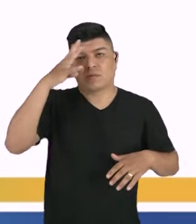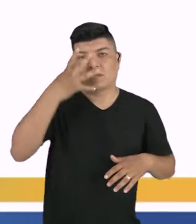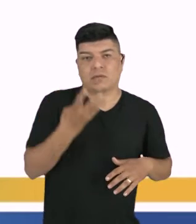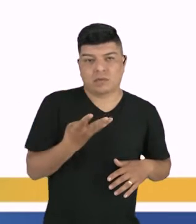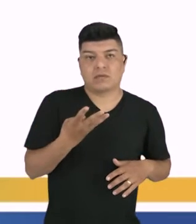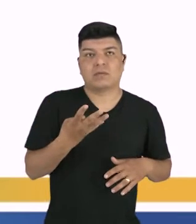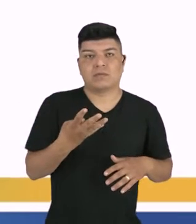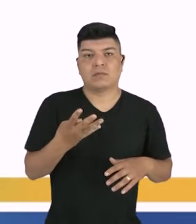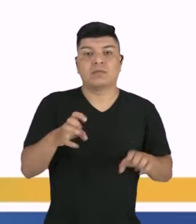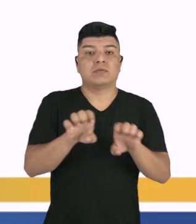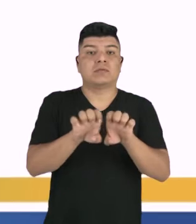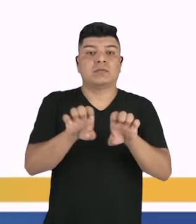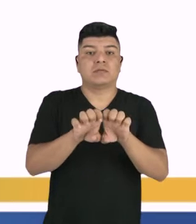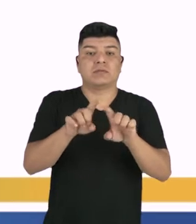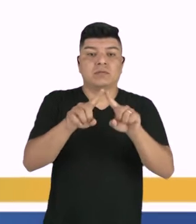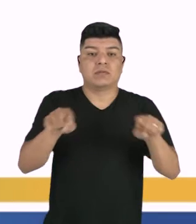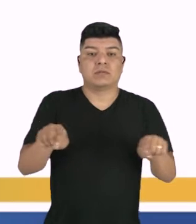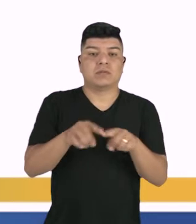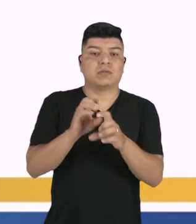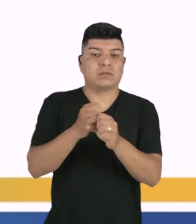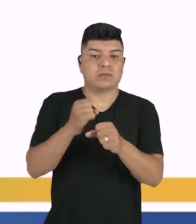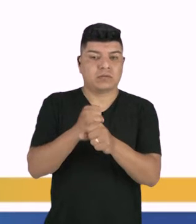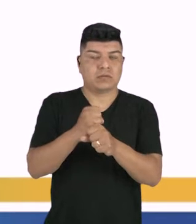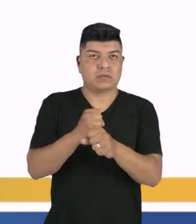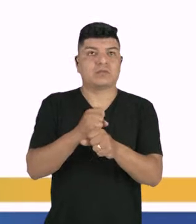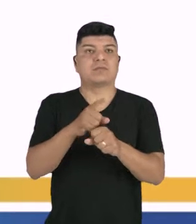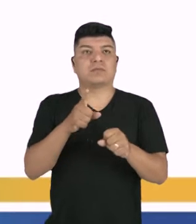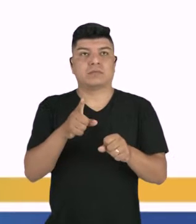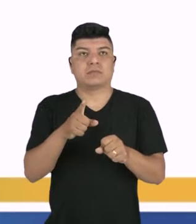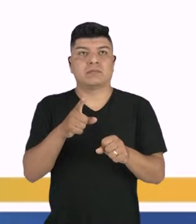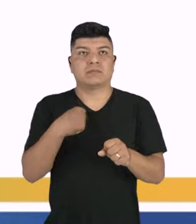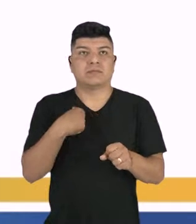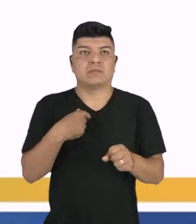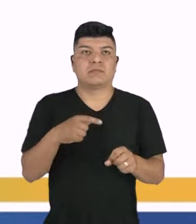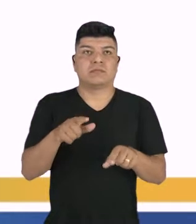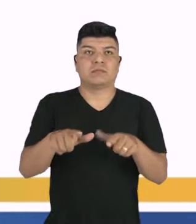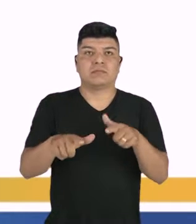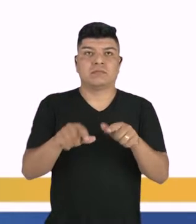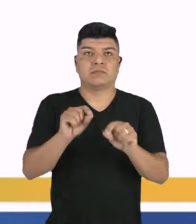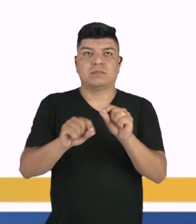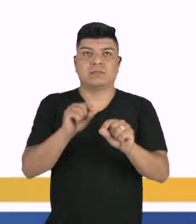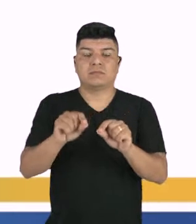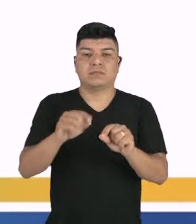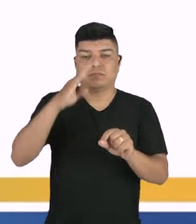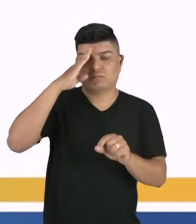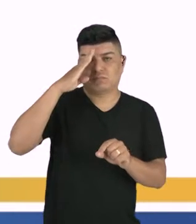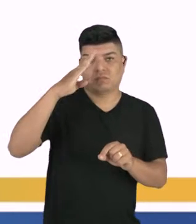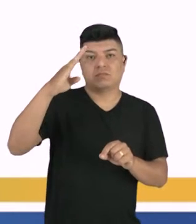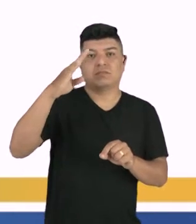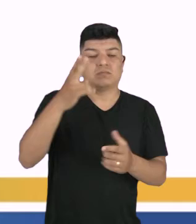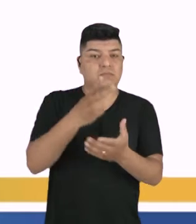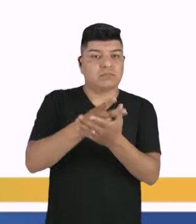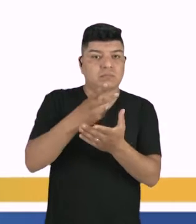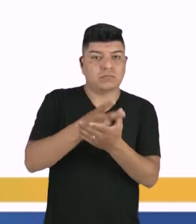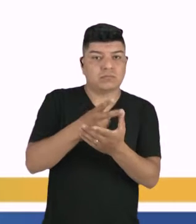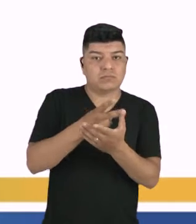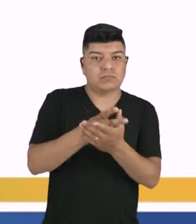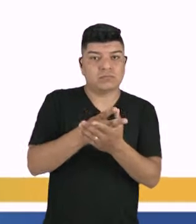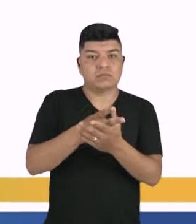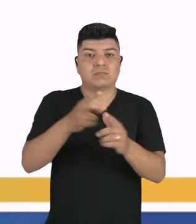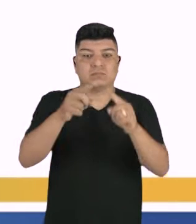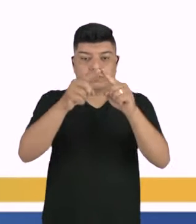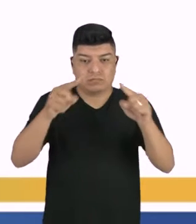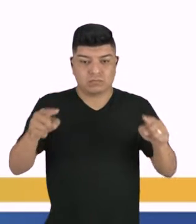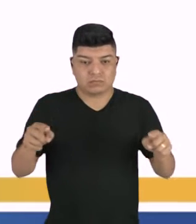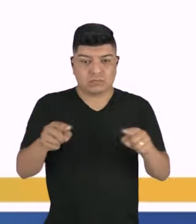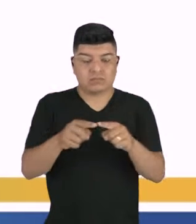de equações trigonométricas? Então, arcos côngruos é algo fundamental, né? Então, toda vez que um ponto da